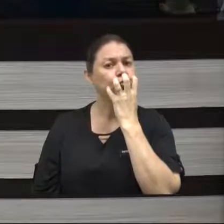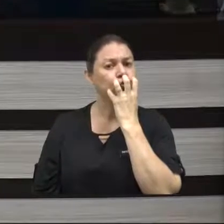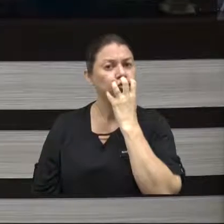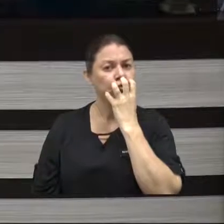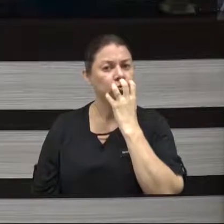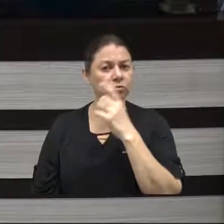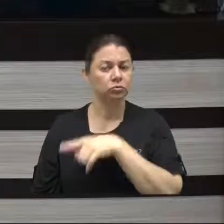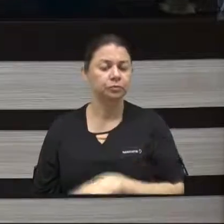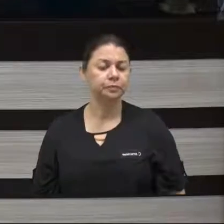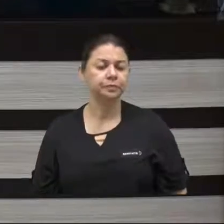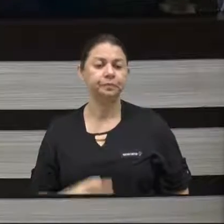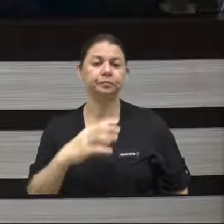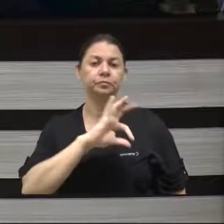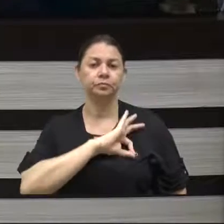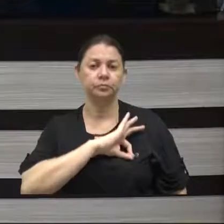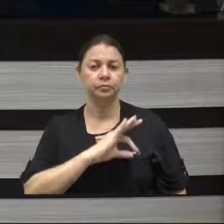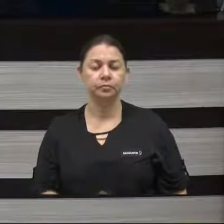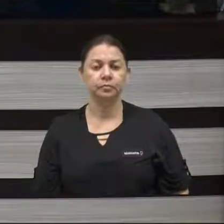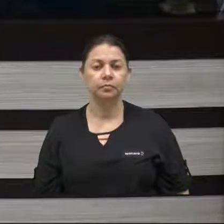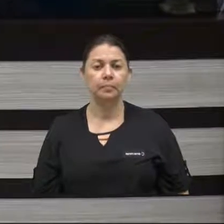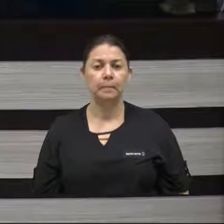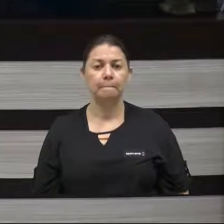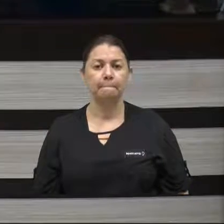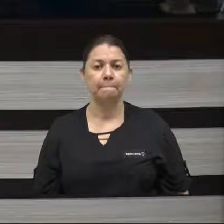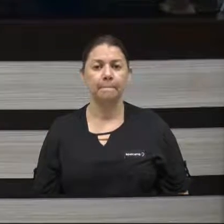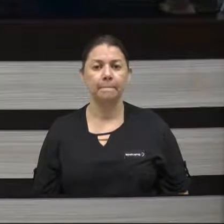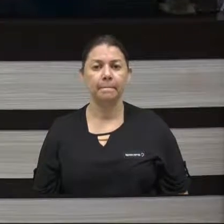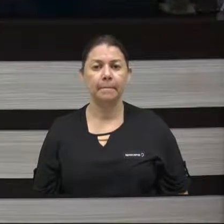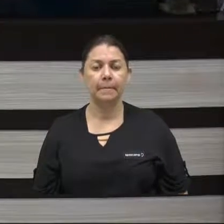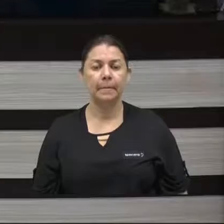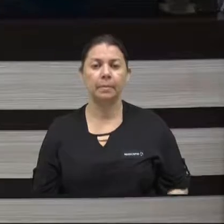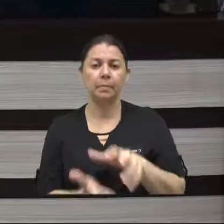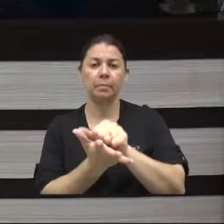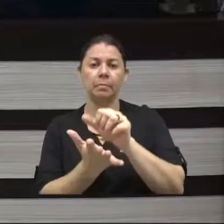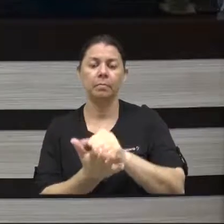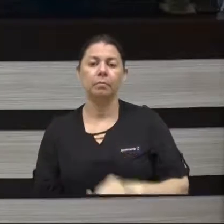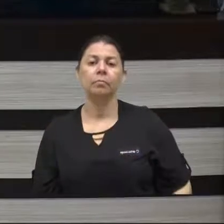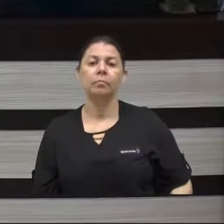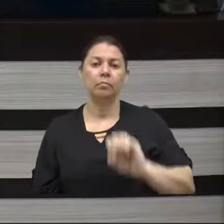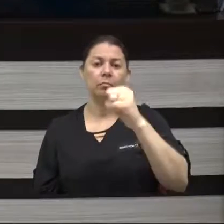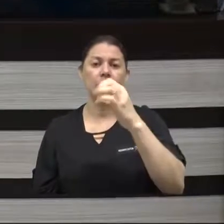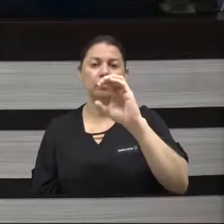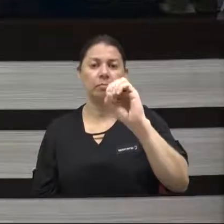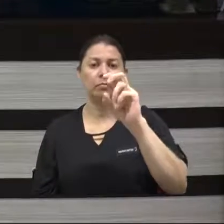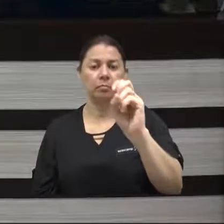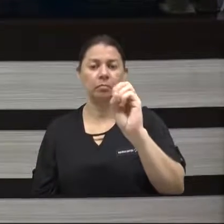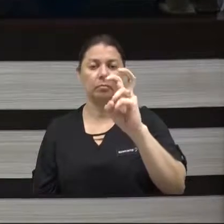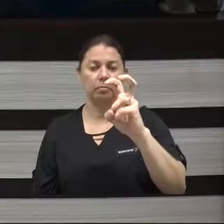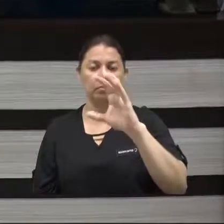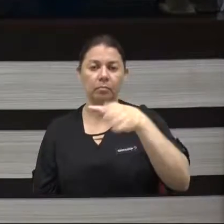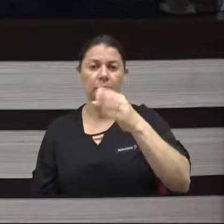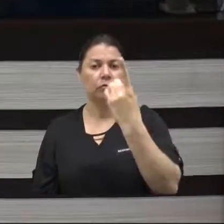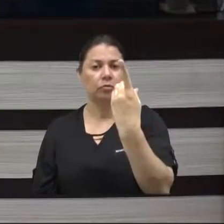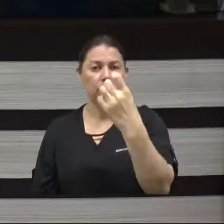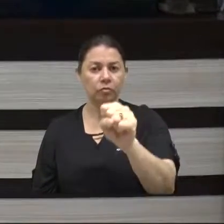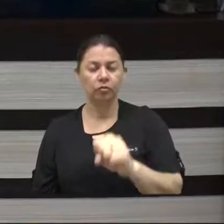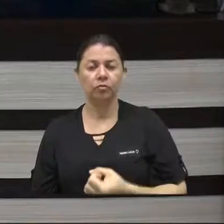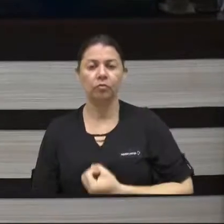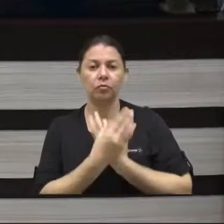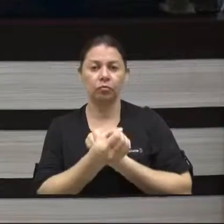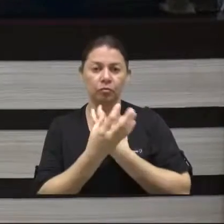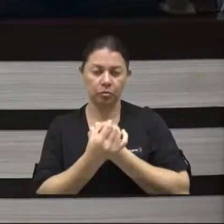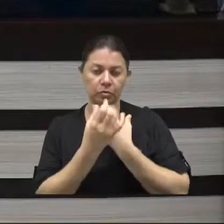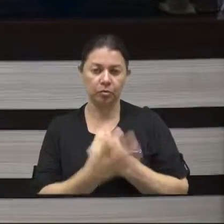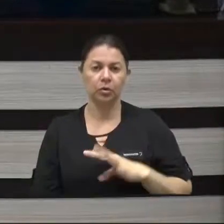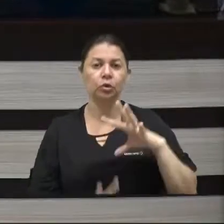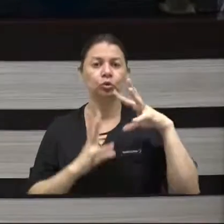Em discussão. Não havendo executivo. Requerimento número 805/2018 requer informações ao Poder Executivo sobre todas